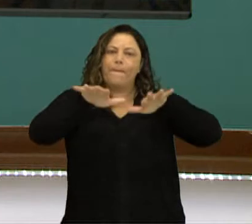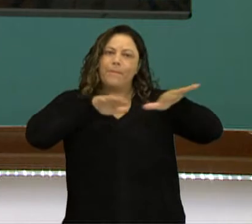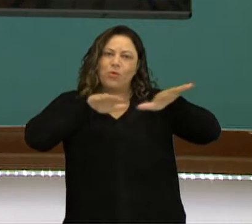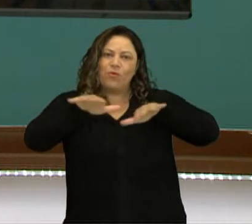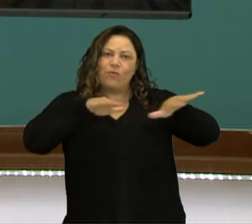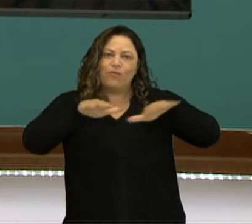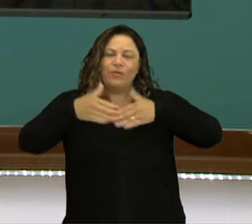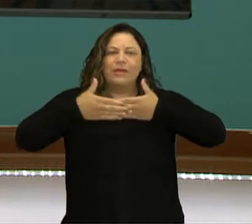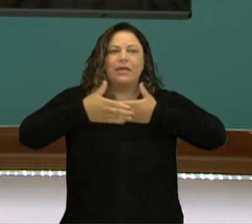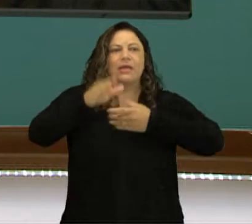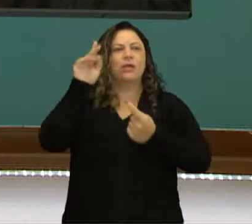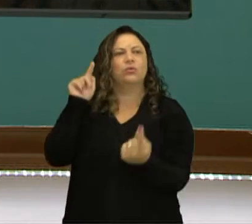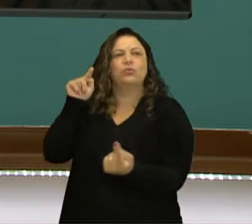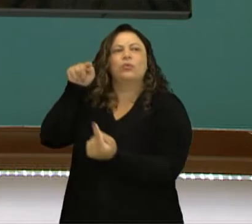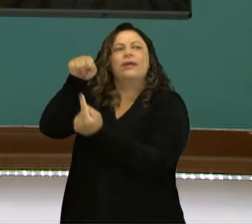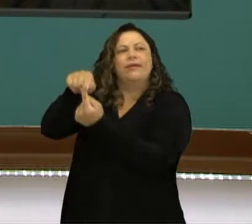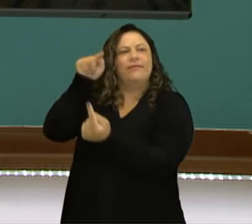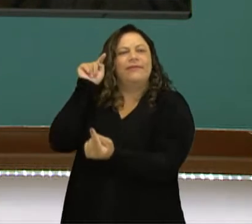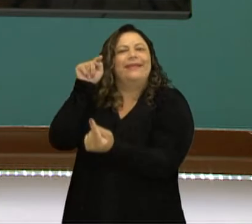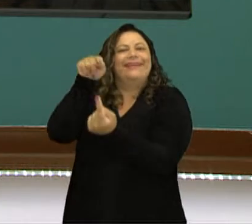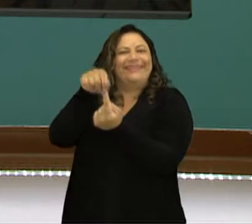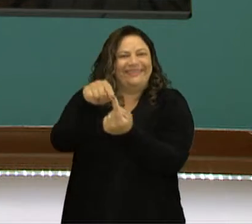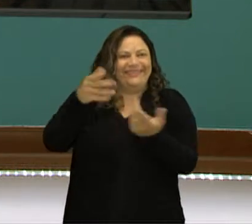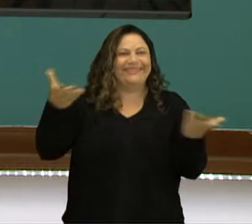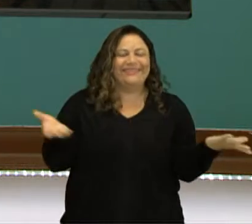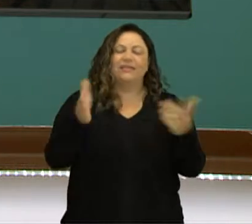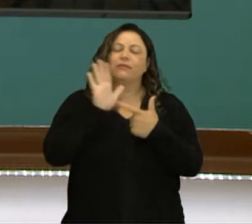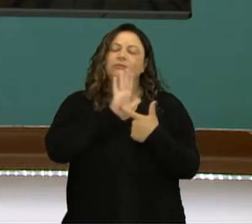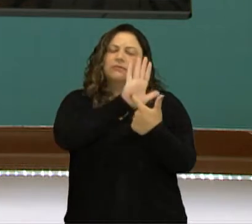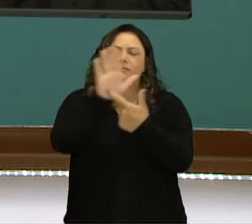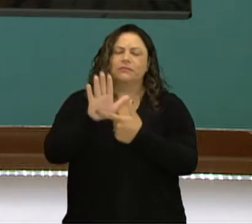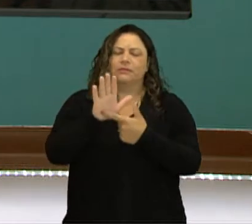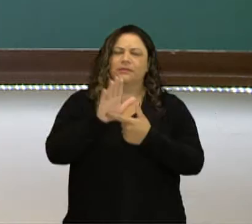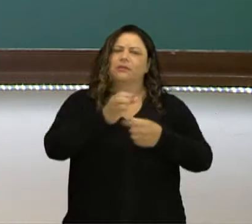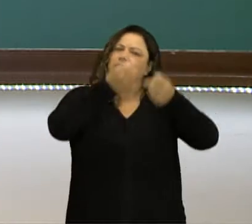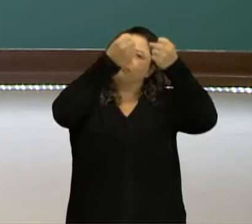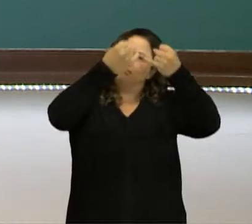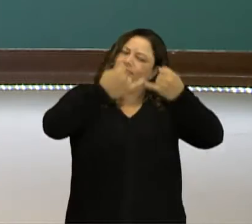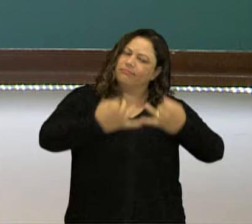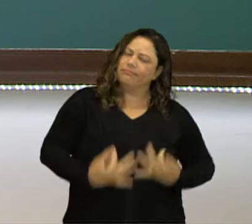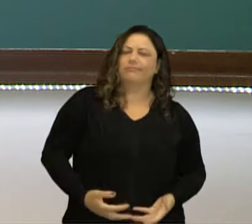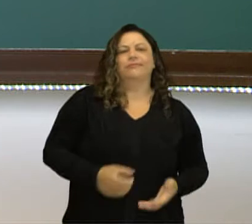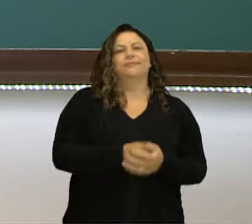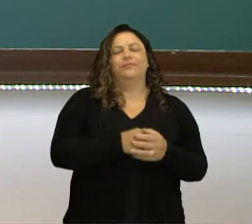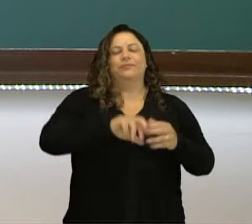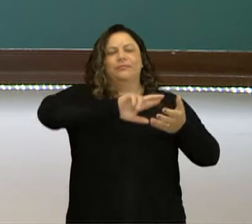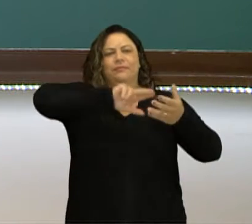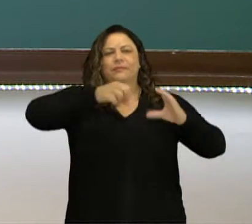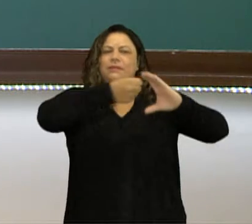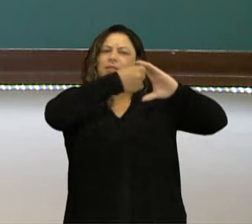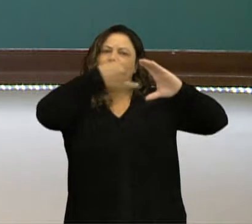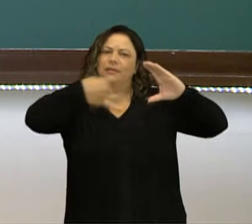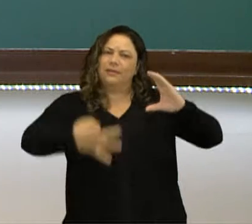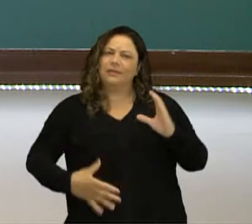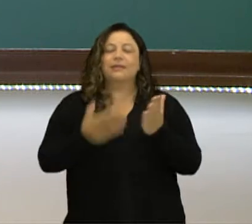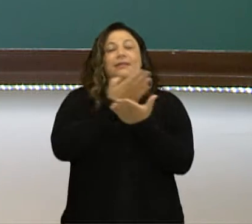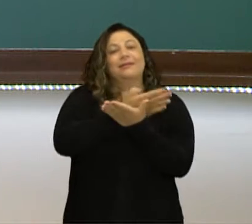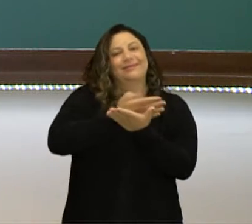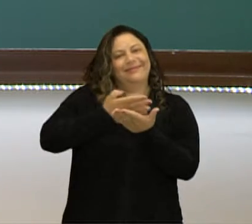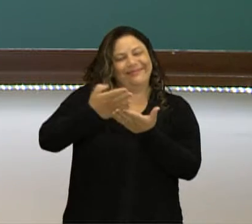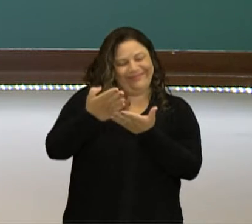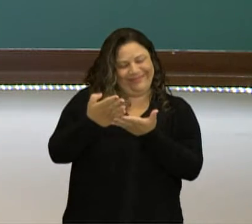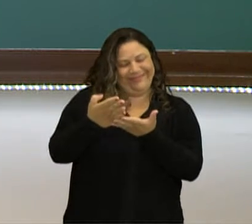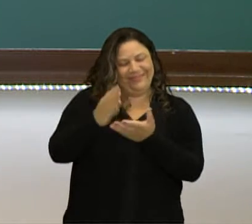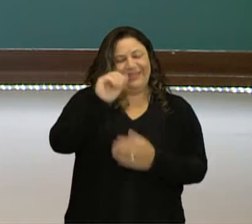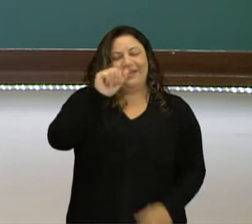do referencial e apresentar algumas definições aí sobre a questão de movimento. Uma introdução à